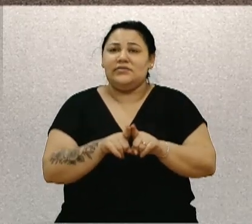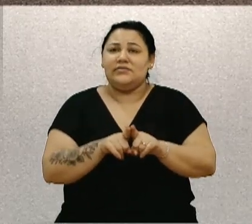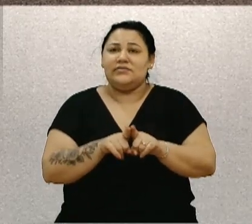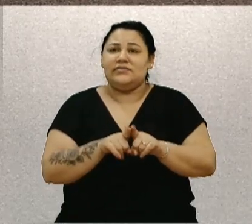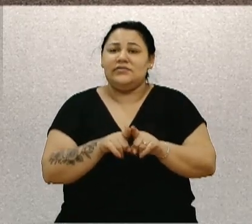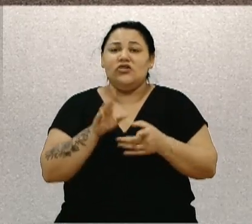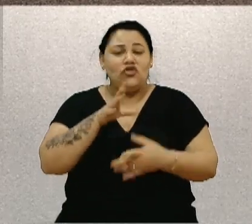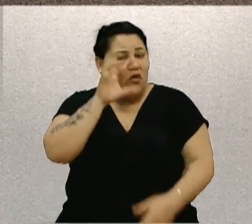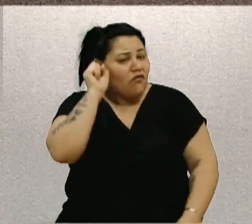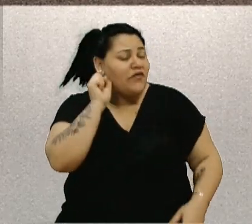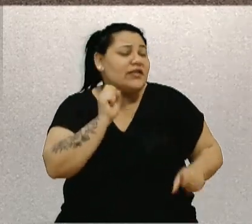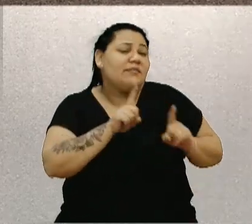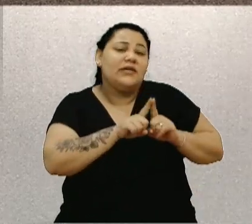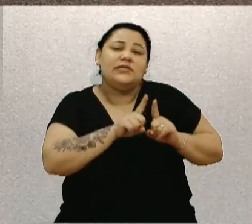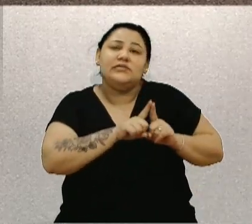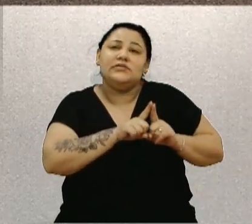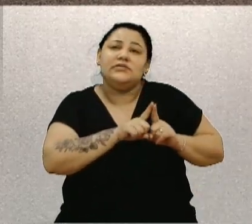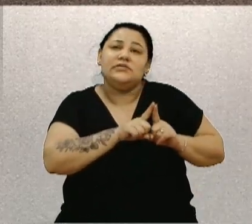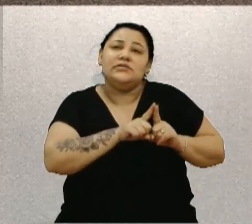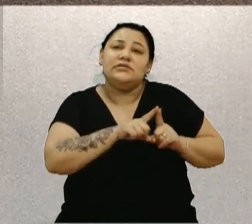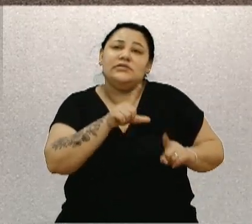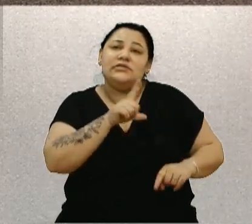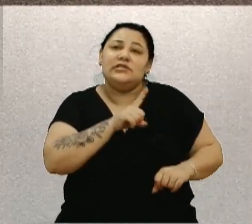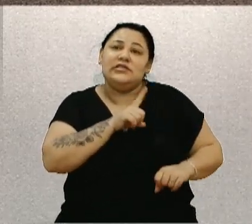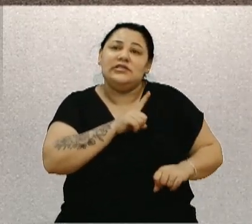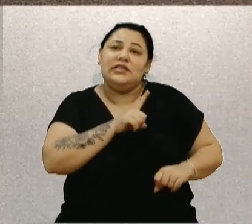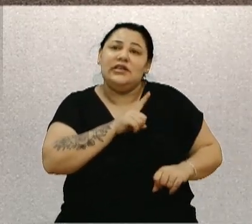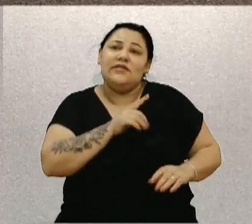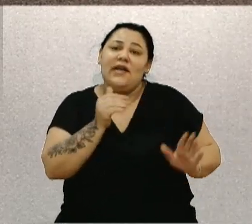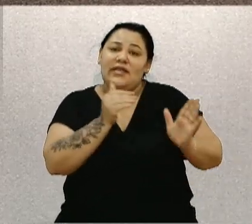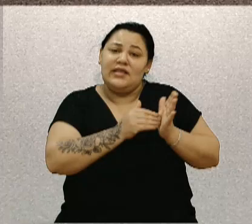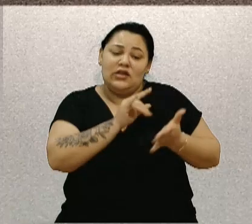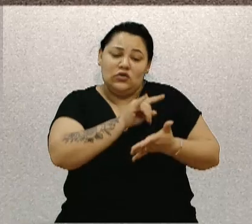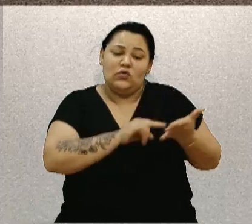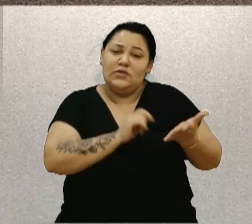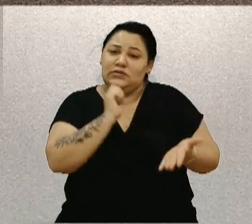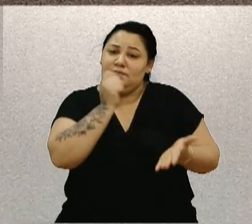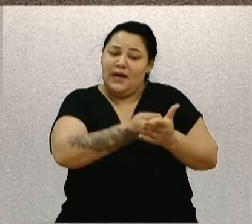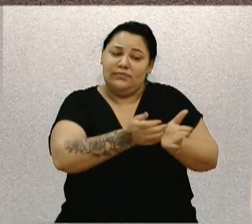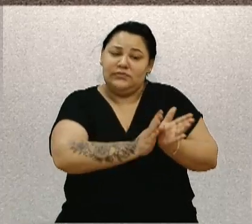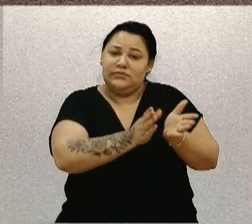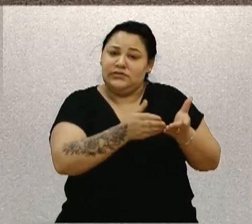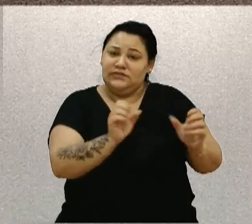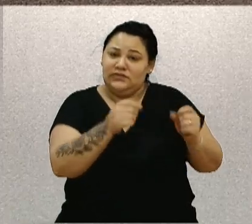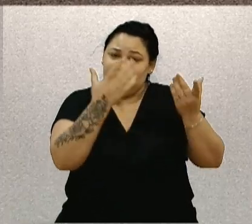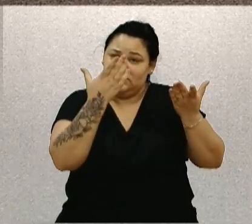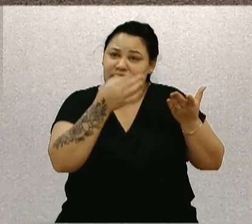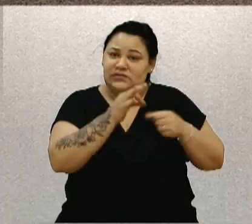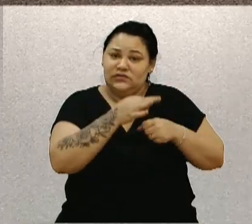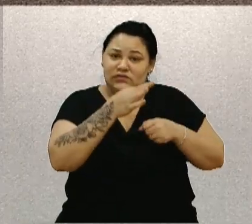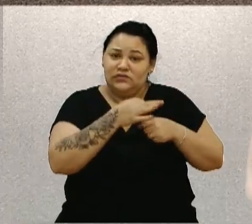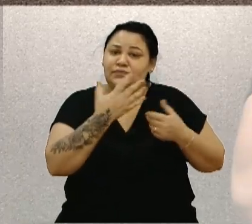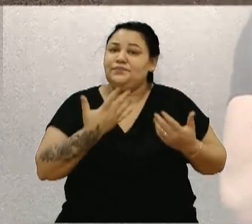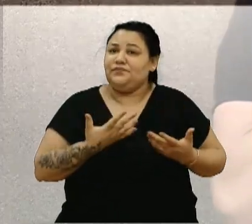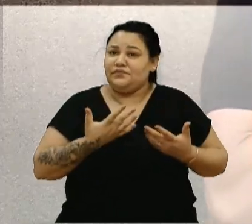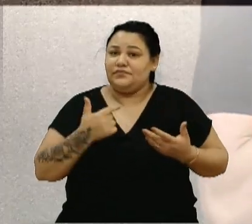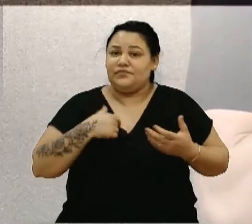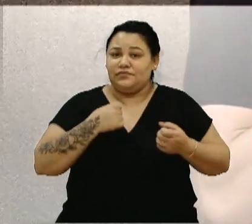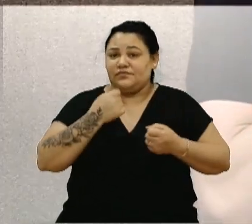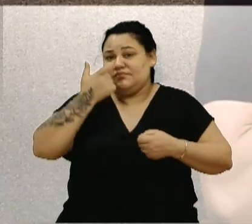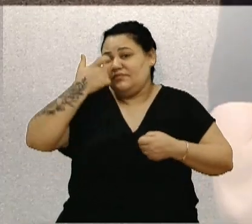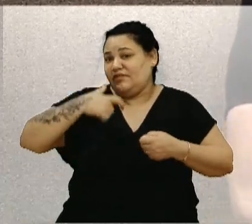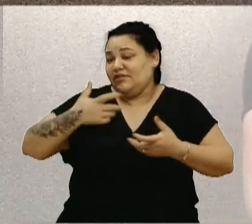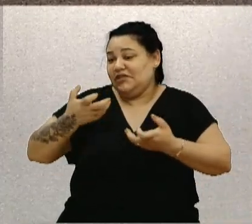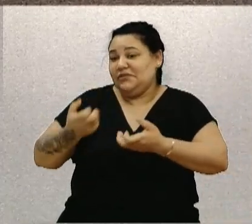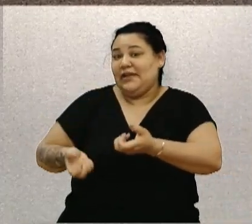né, que teve até incineração de documentos que foram pagas pela comissão da Festa da Uva. Acho que queriam queimar alguns documentos lá que não